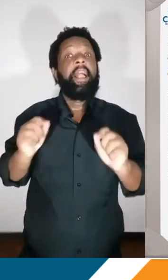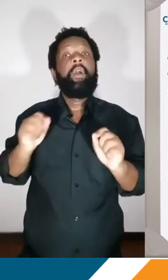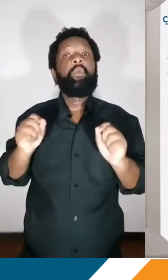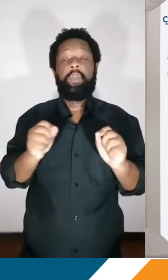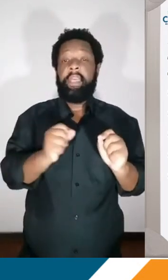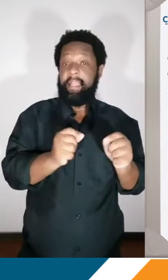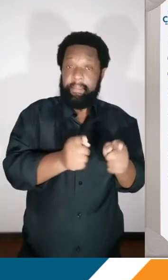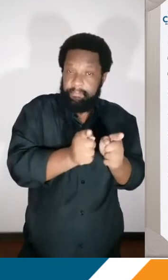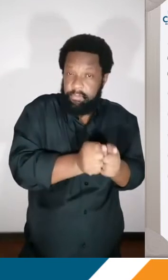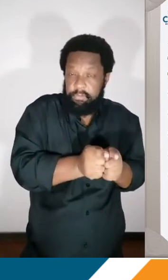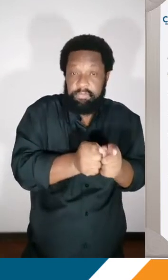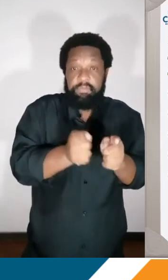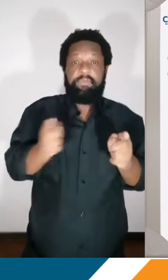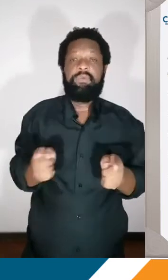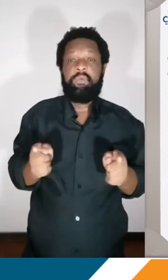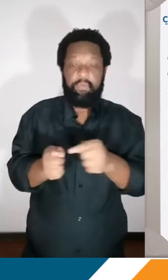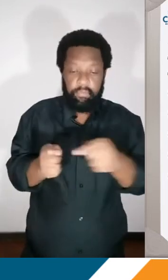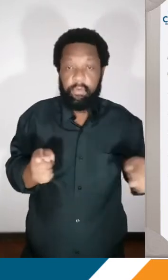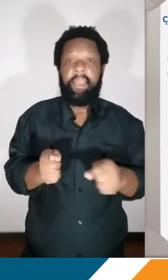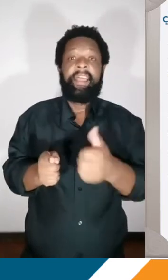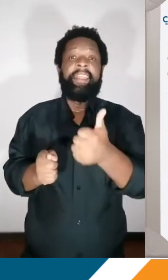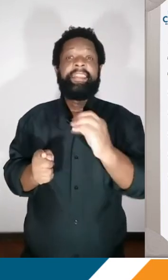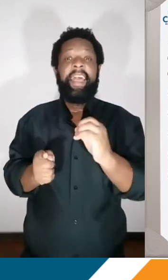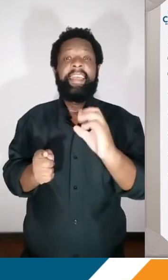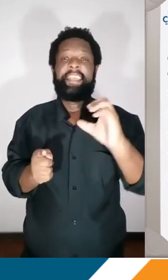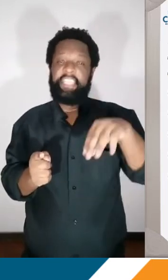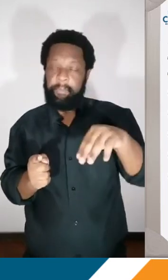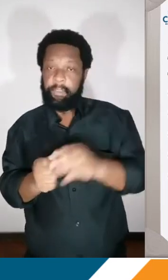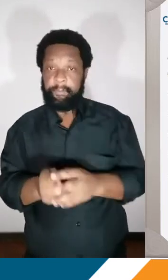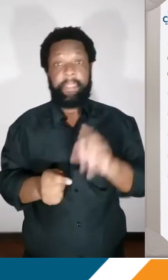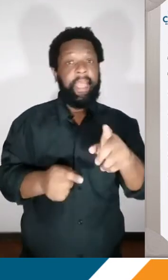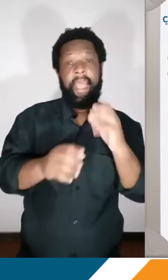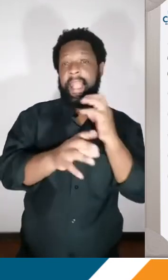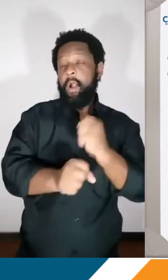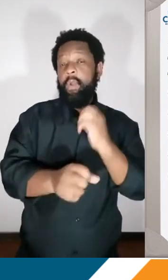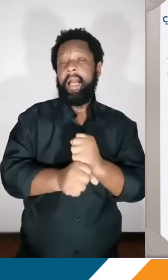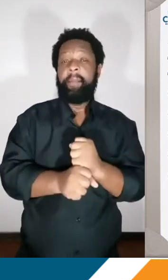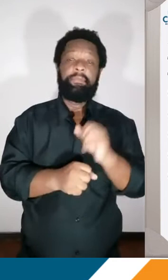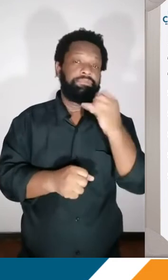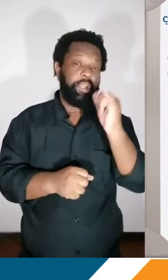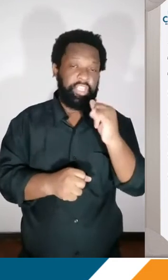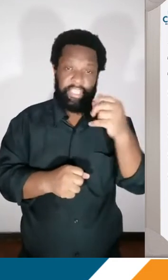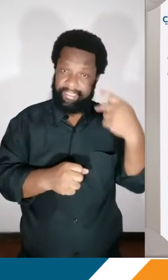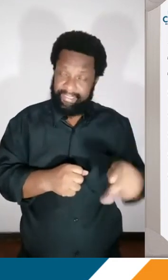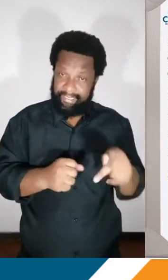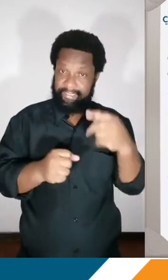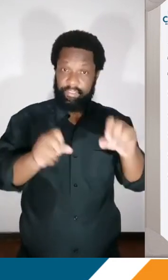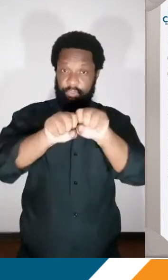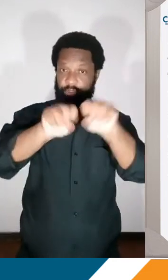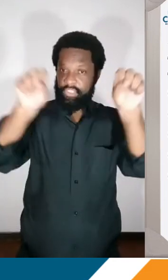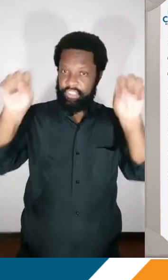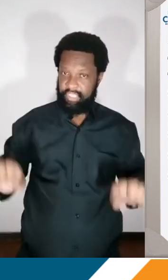certo? E aí o comprimento dela aumentou em 10 centímetros. Para a gente calcular a energia potencial elástica de um